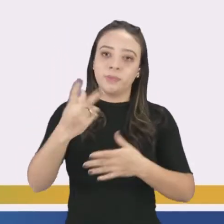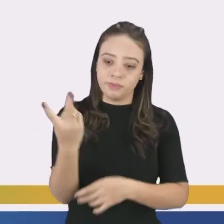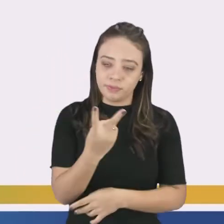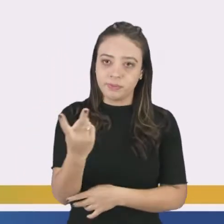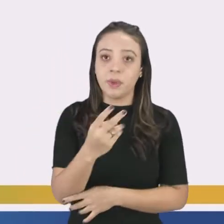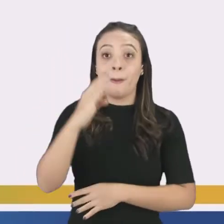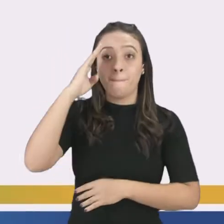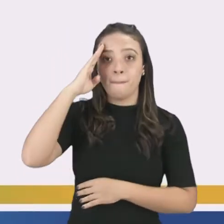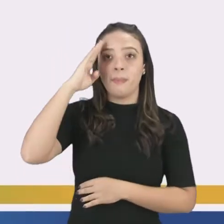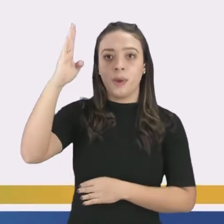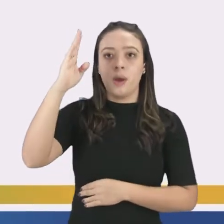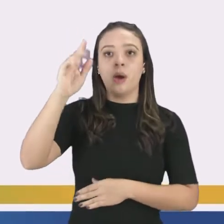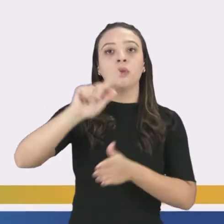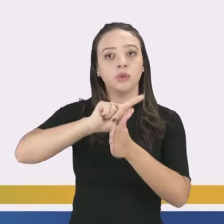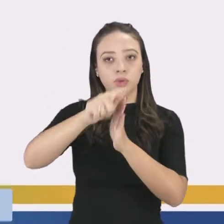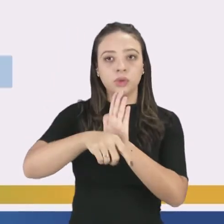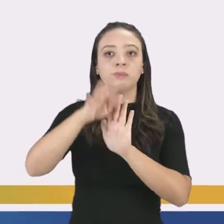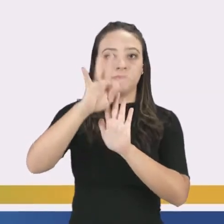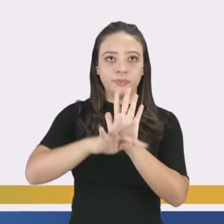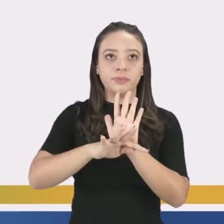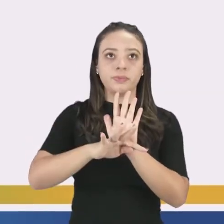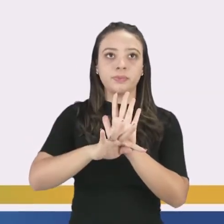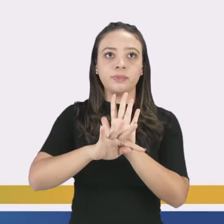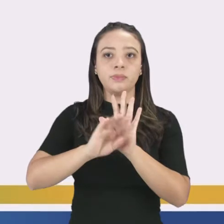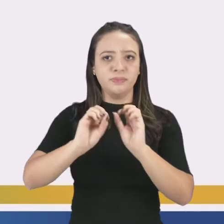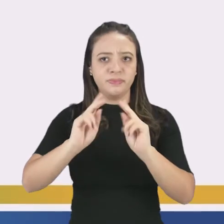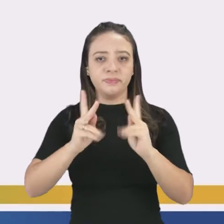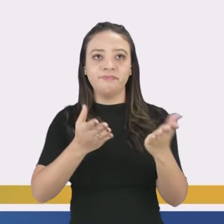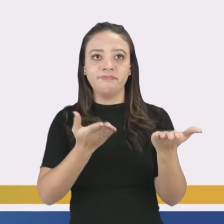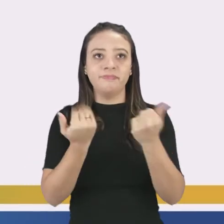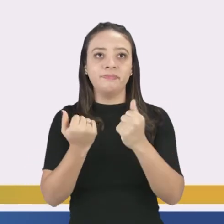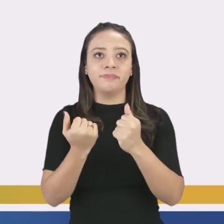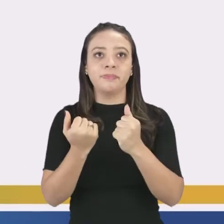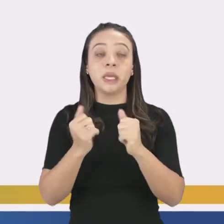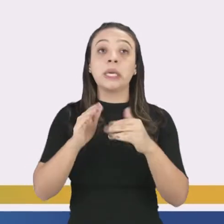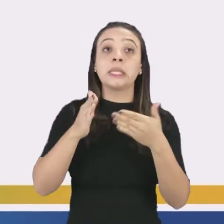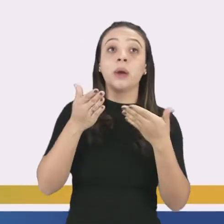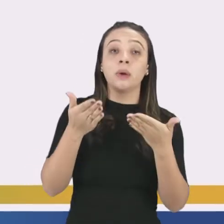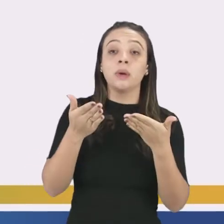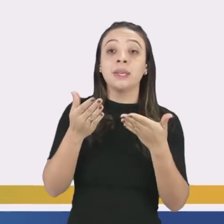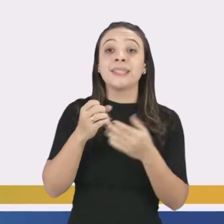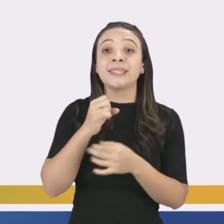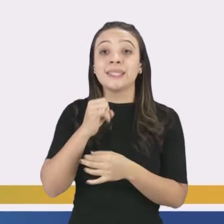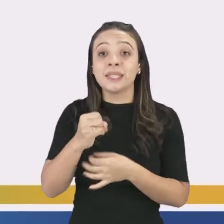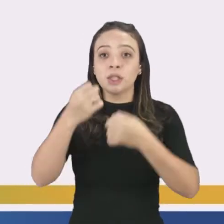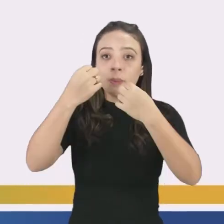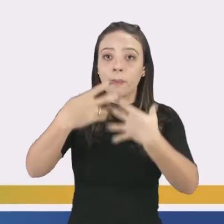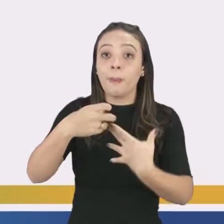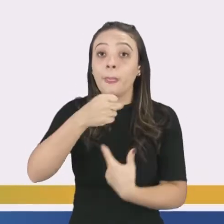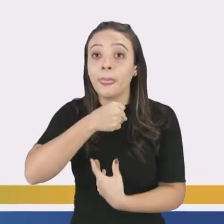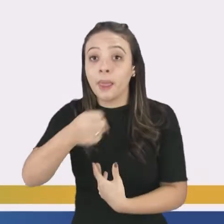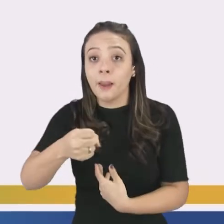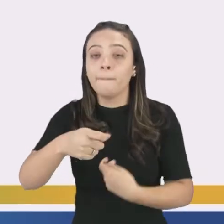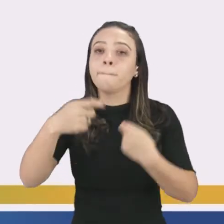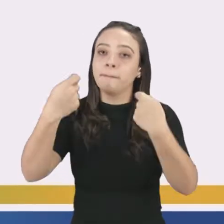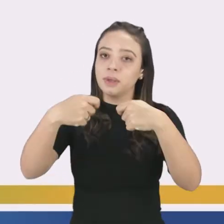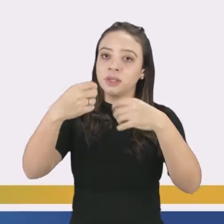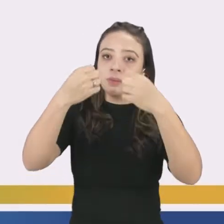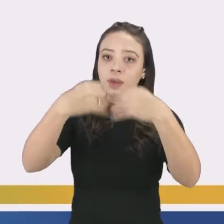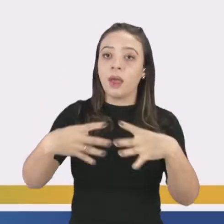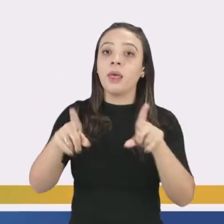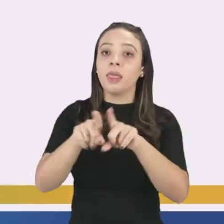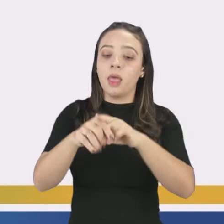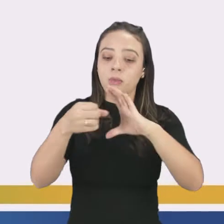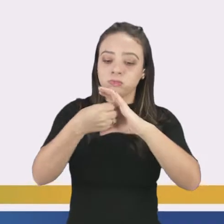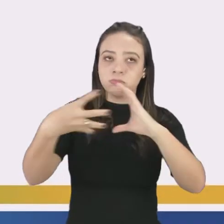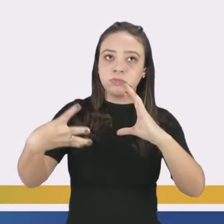gênero textual, ok? Vamos lá. Quando nós vamos falar da entrevista, nós temos que citar algumas